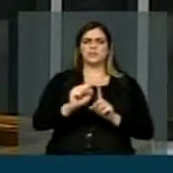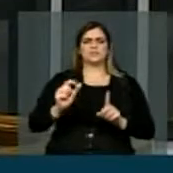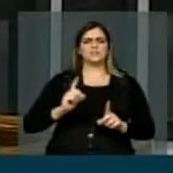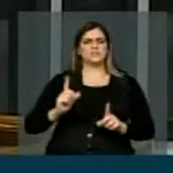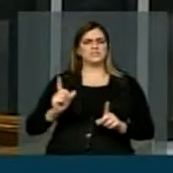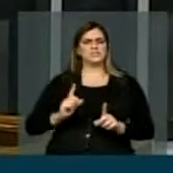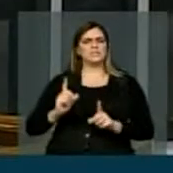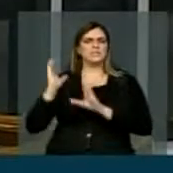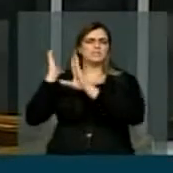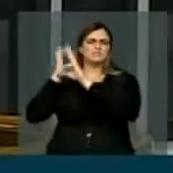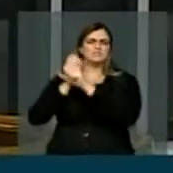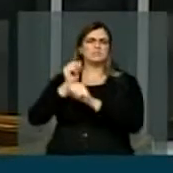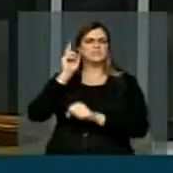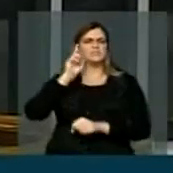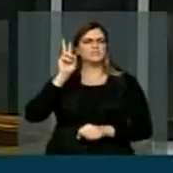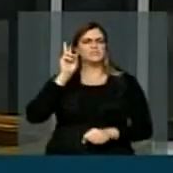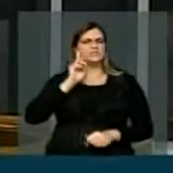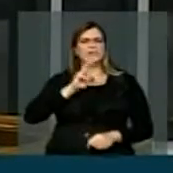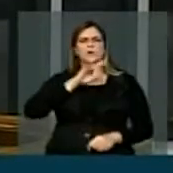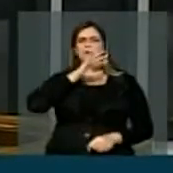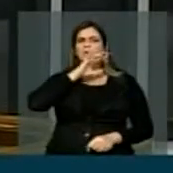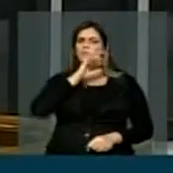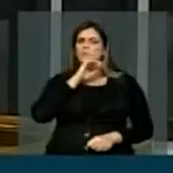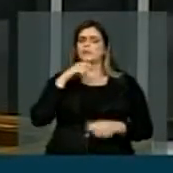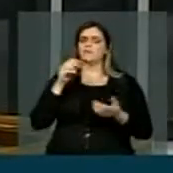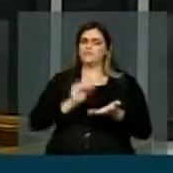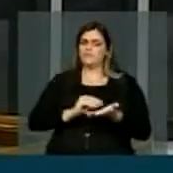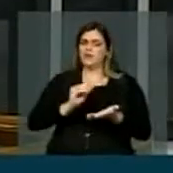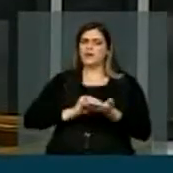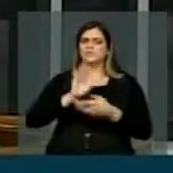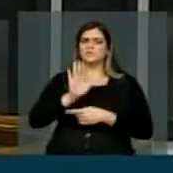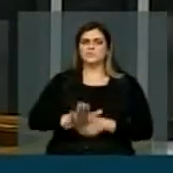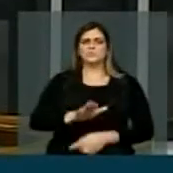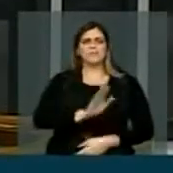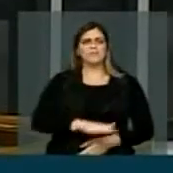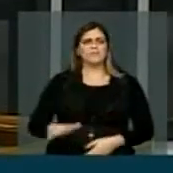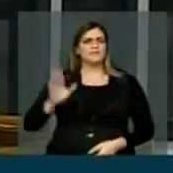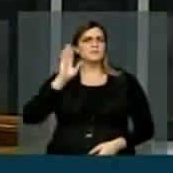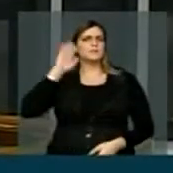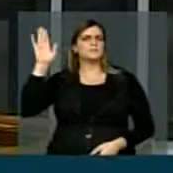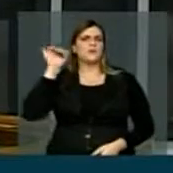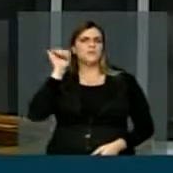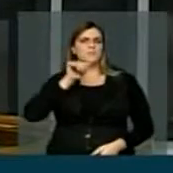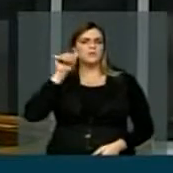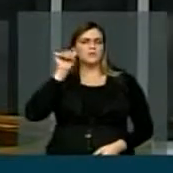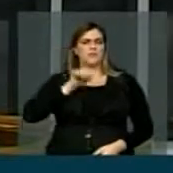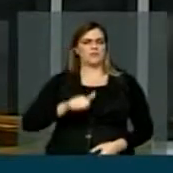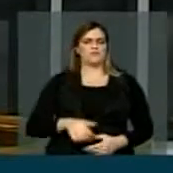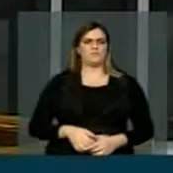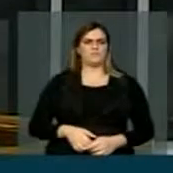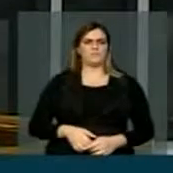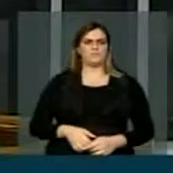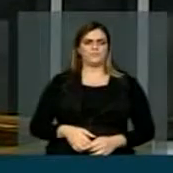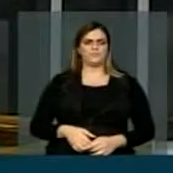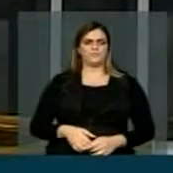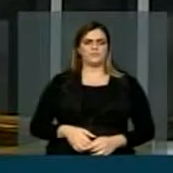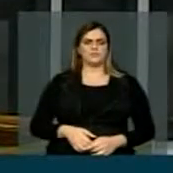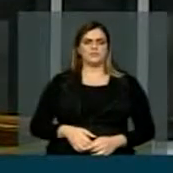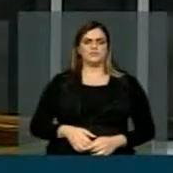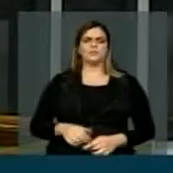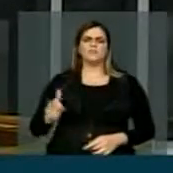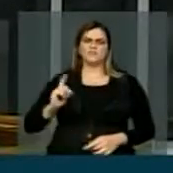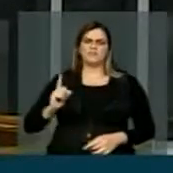carrega um histórico débito com as crianças e principalmente com as mulheres, seja pela